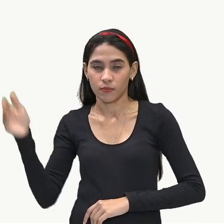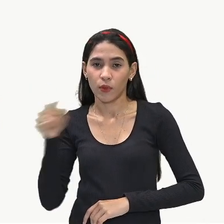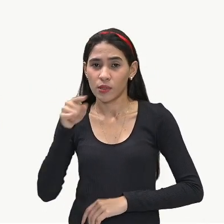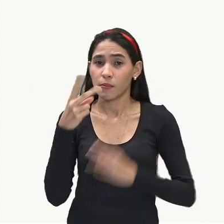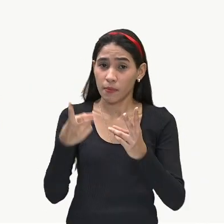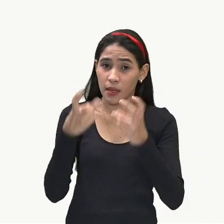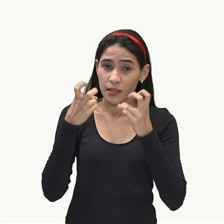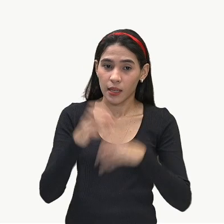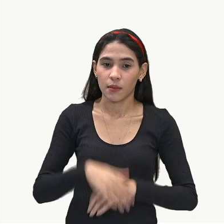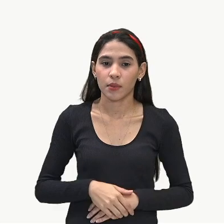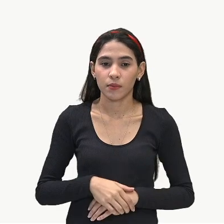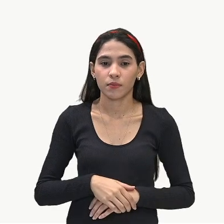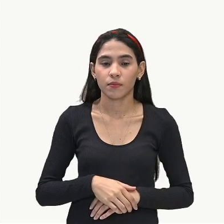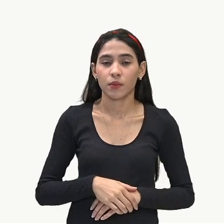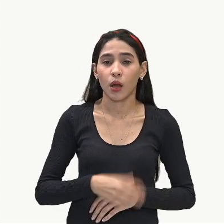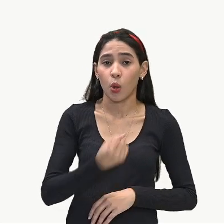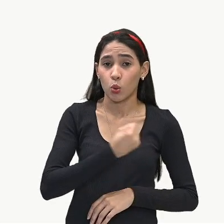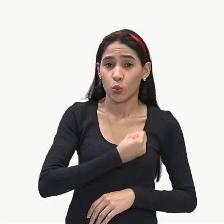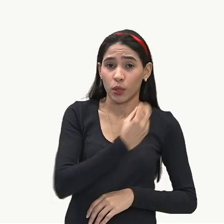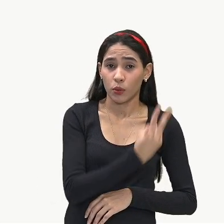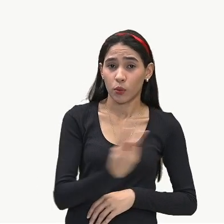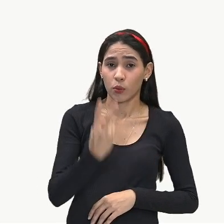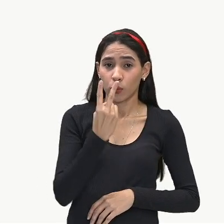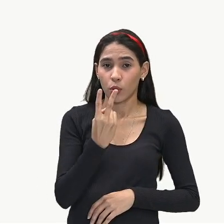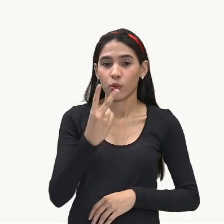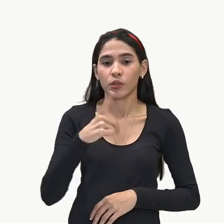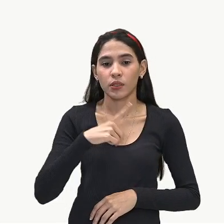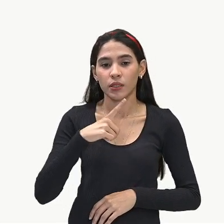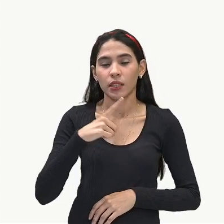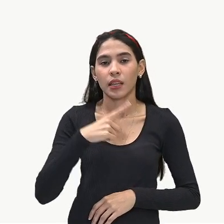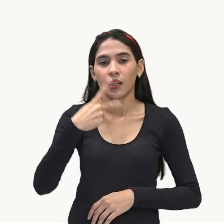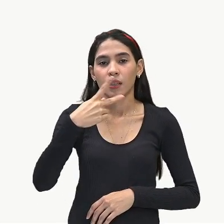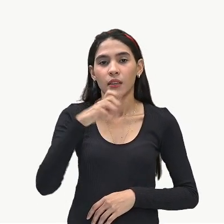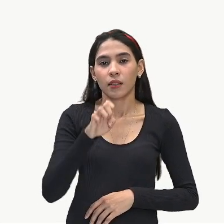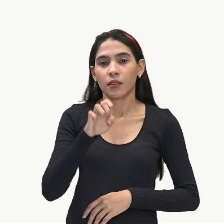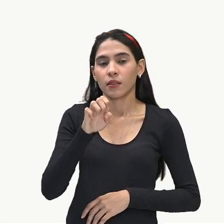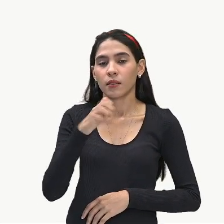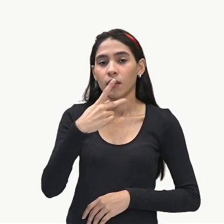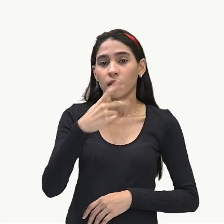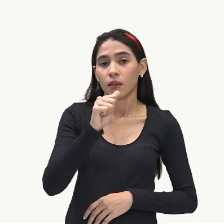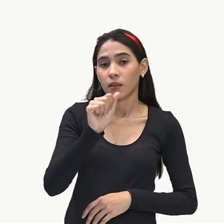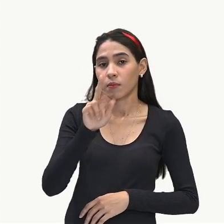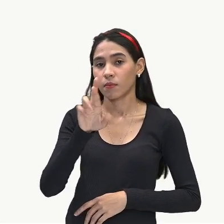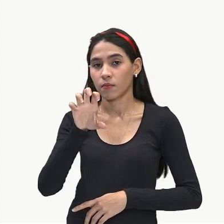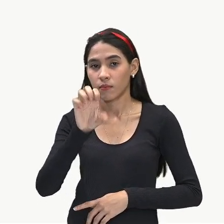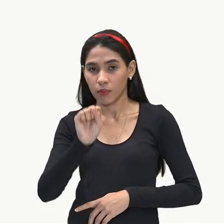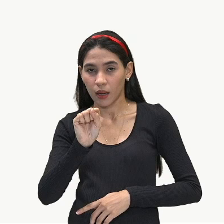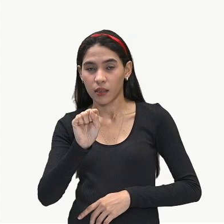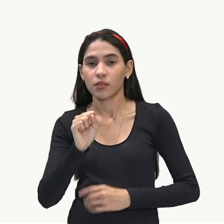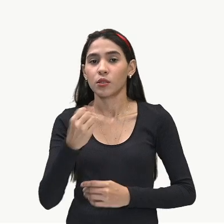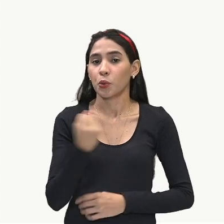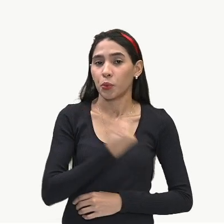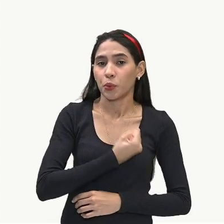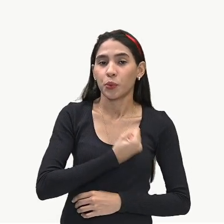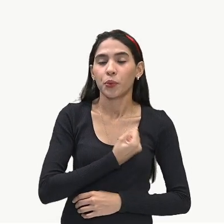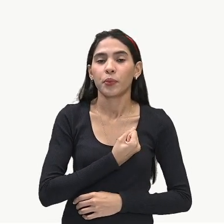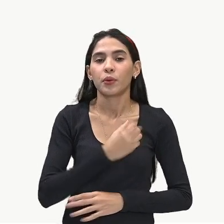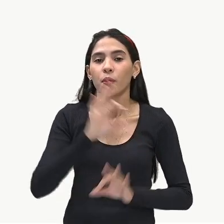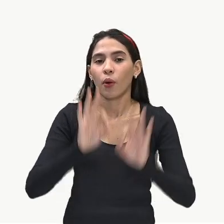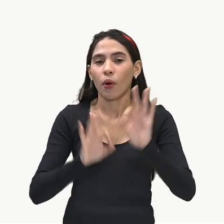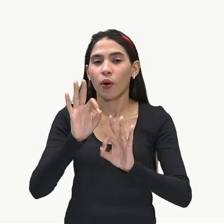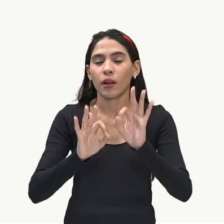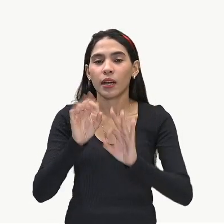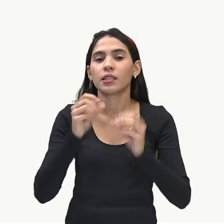partir do 2 nós temos todos os números pares, E esses números eles estão